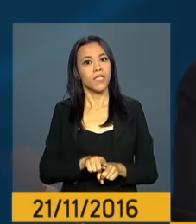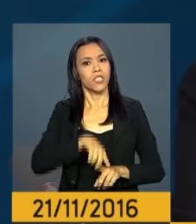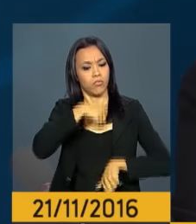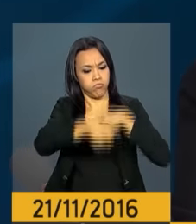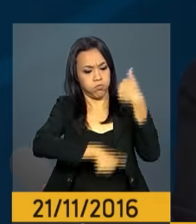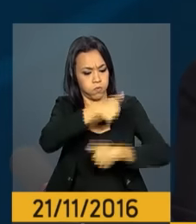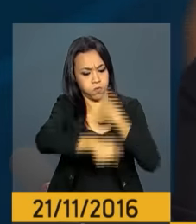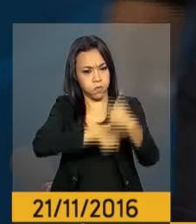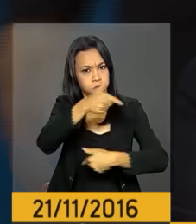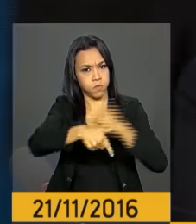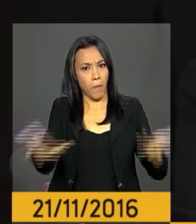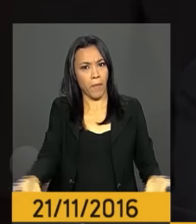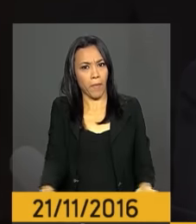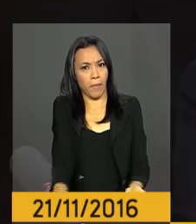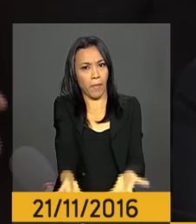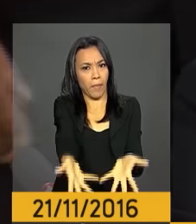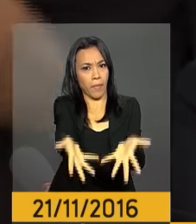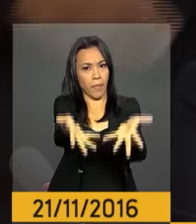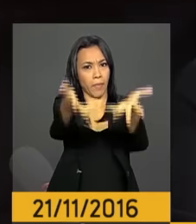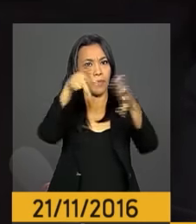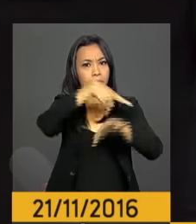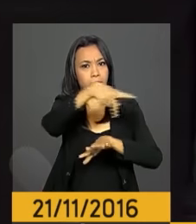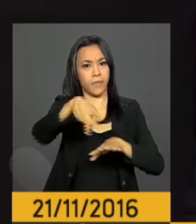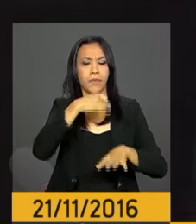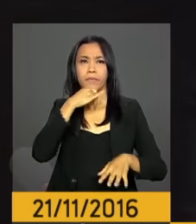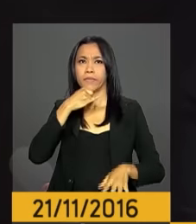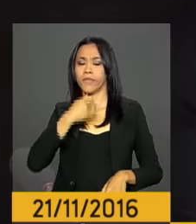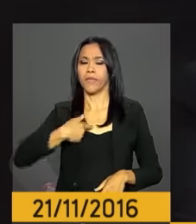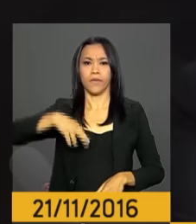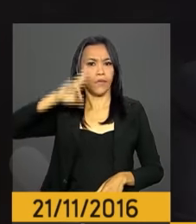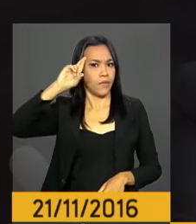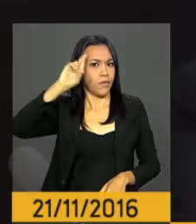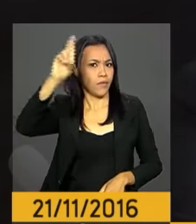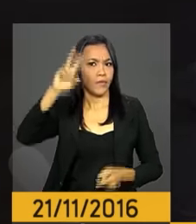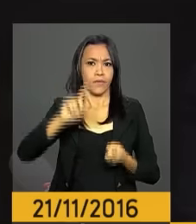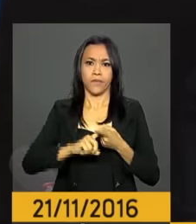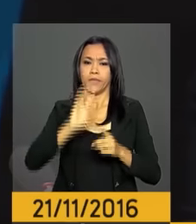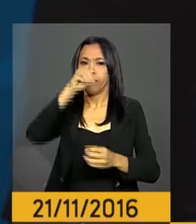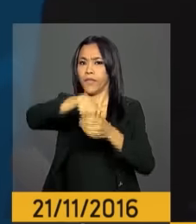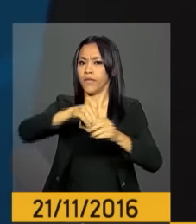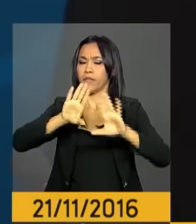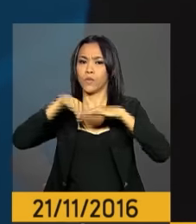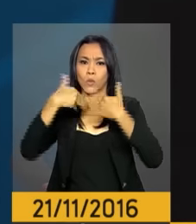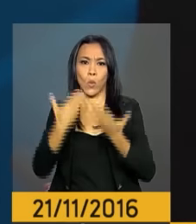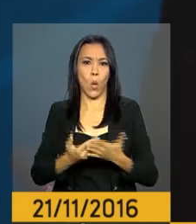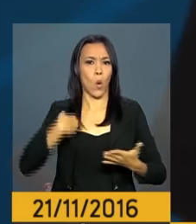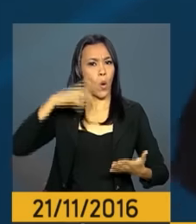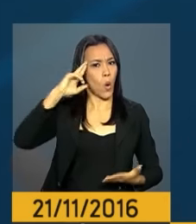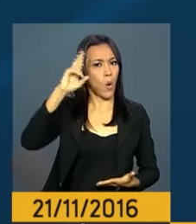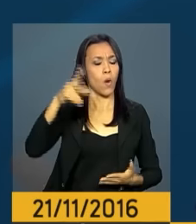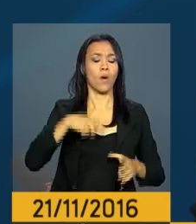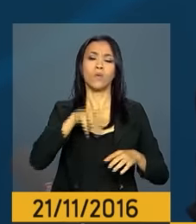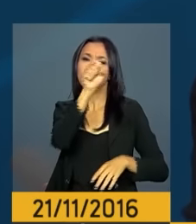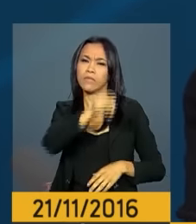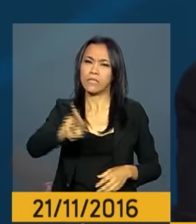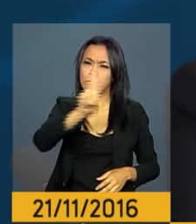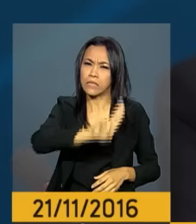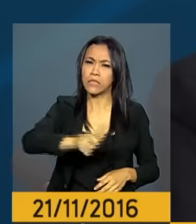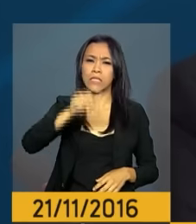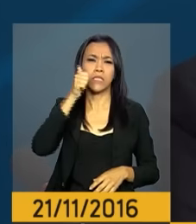nacional, ocupando funções empresariais, educacionais, universitárias, da mais variada